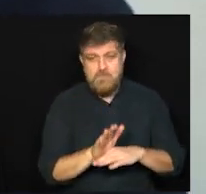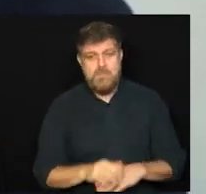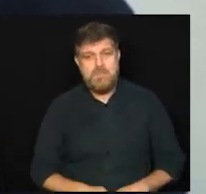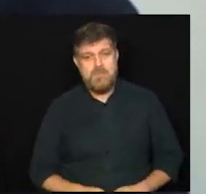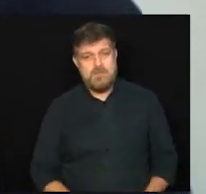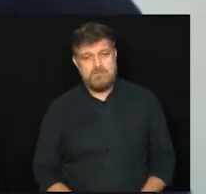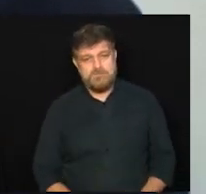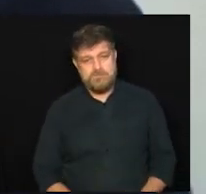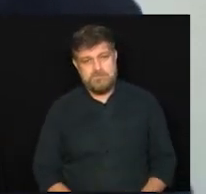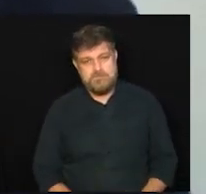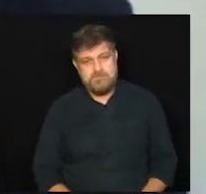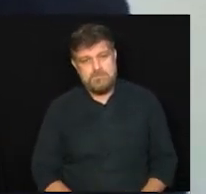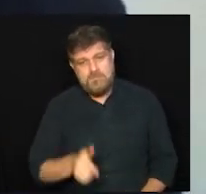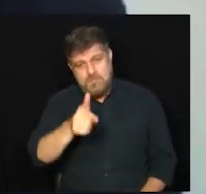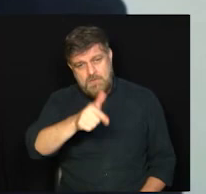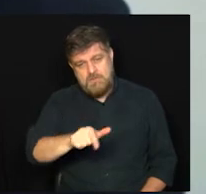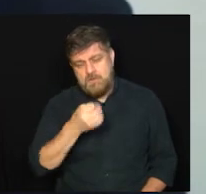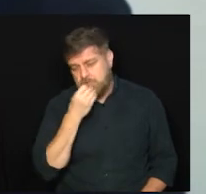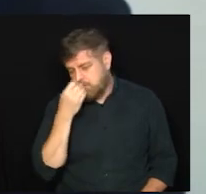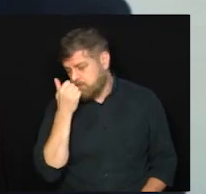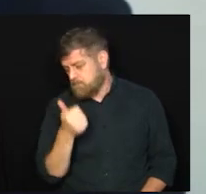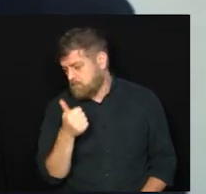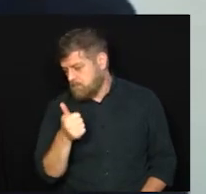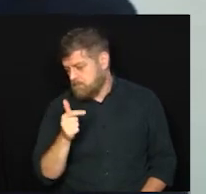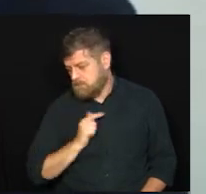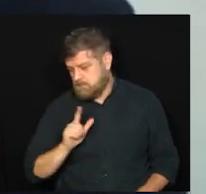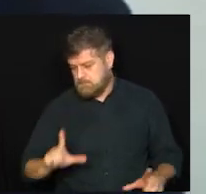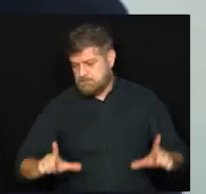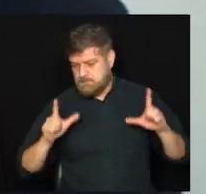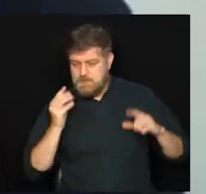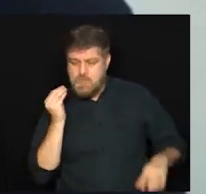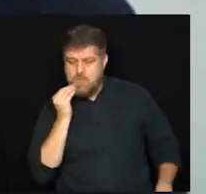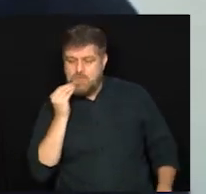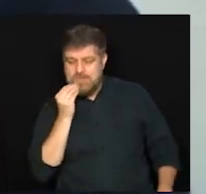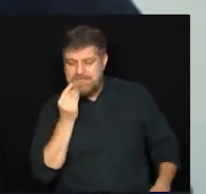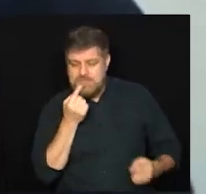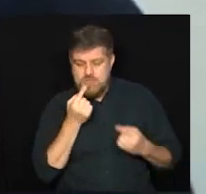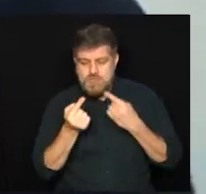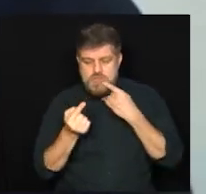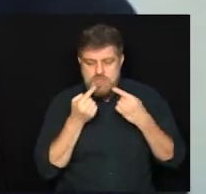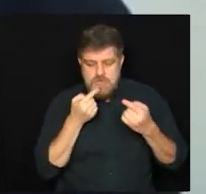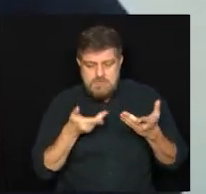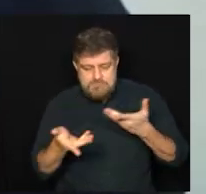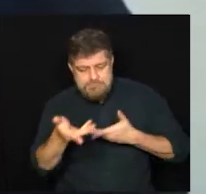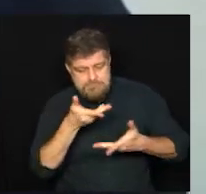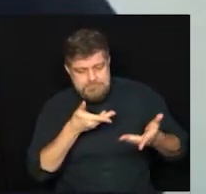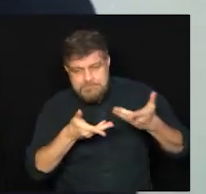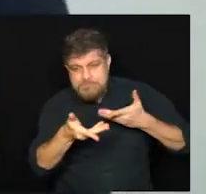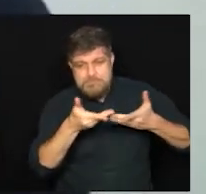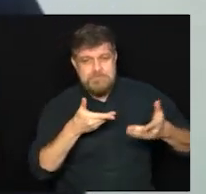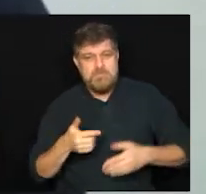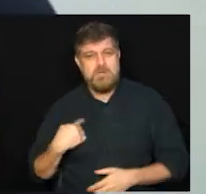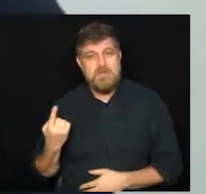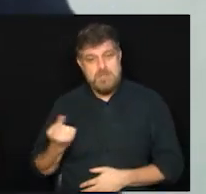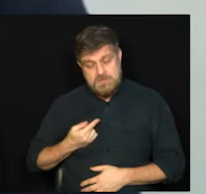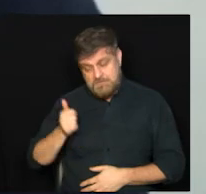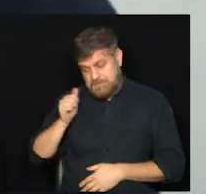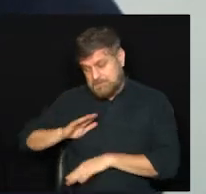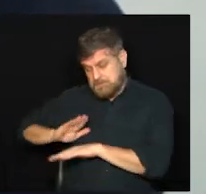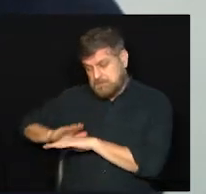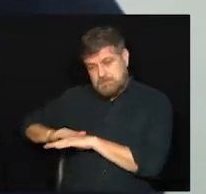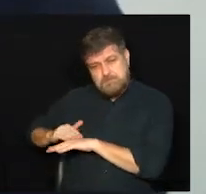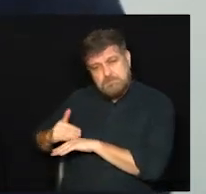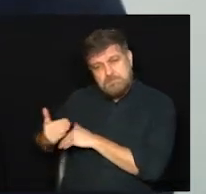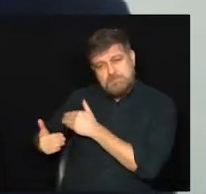né? E, de novo, né, que bom que a gente tem essa oportunidade de ter esse diálogo e a gente vai construindo, né,